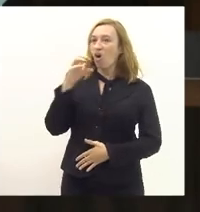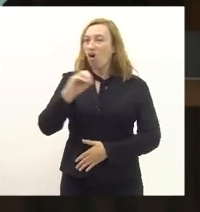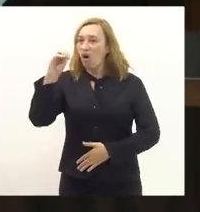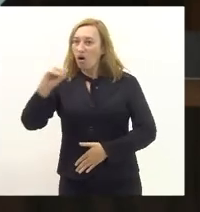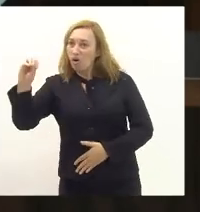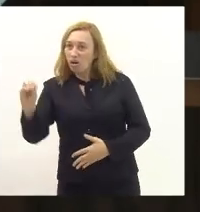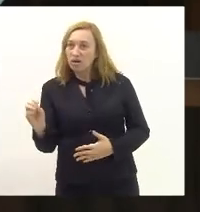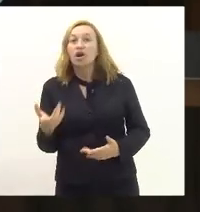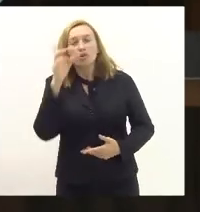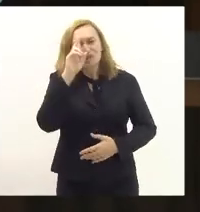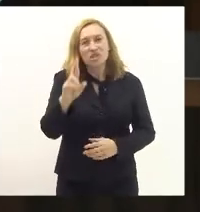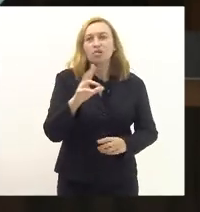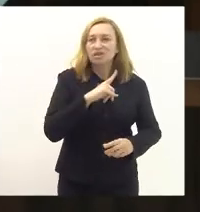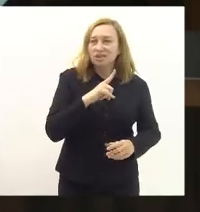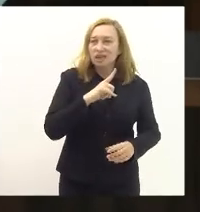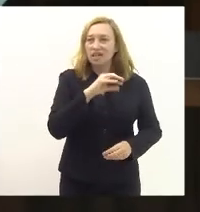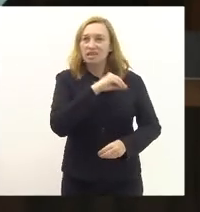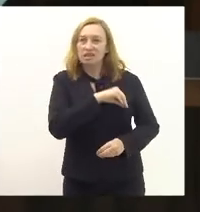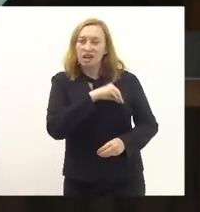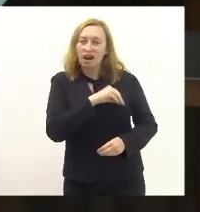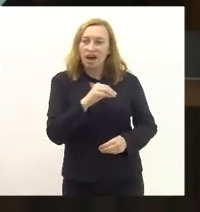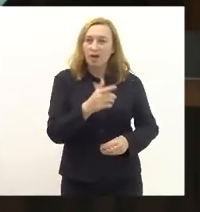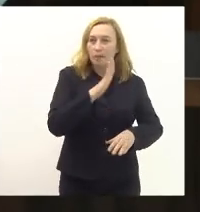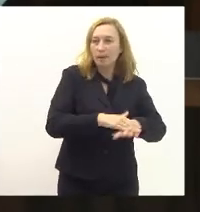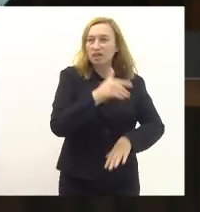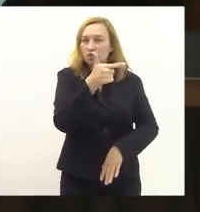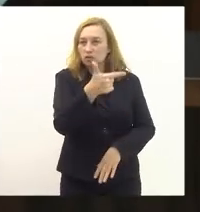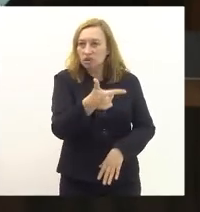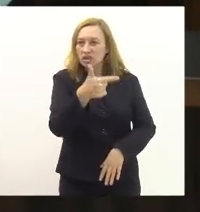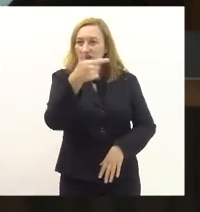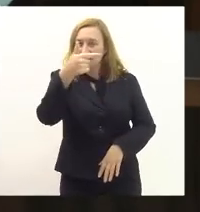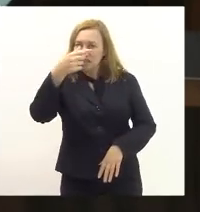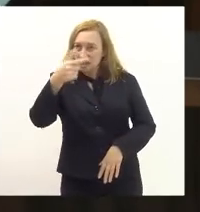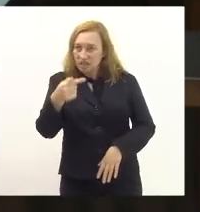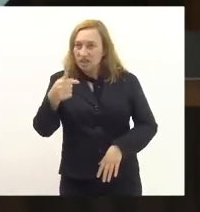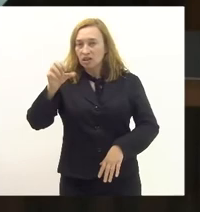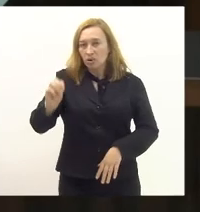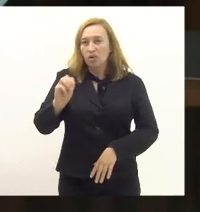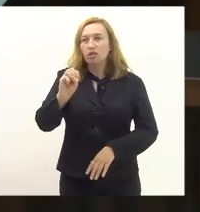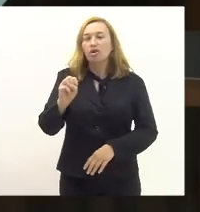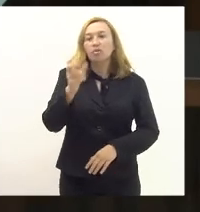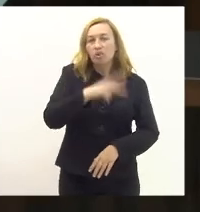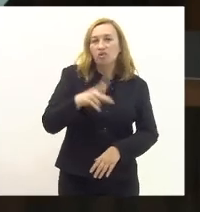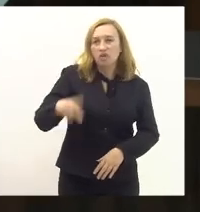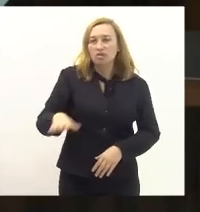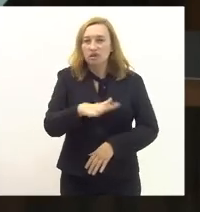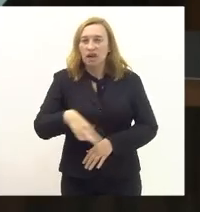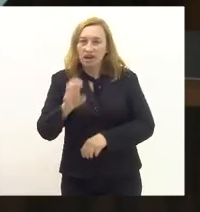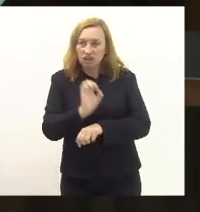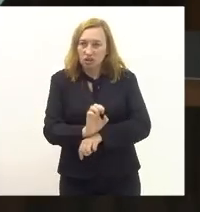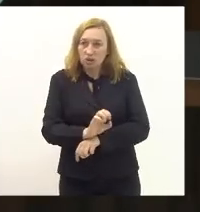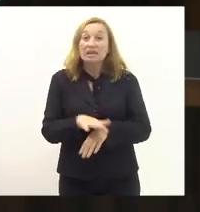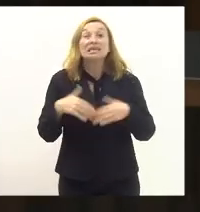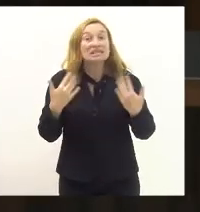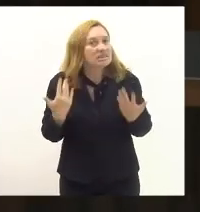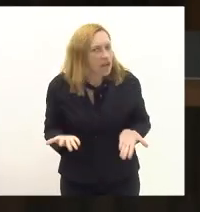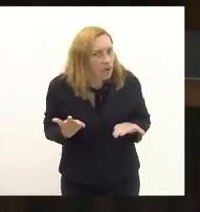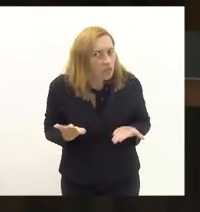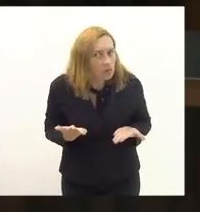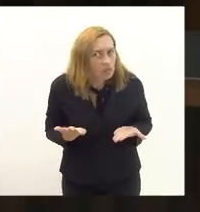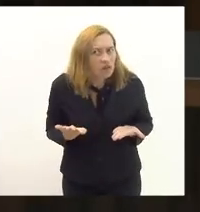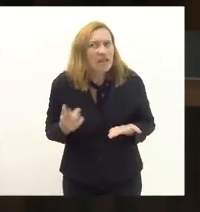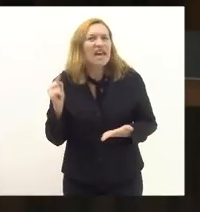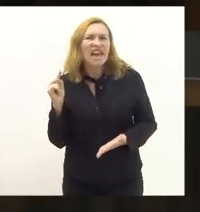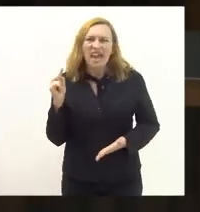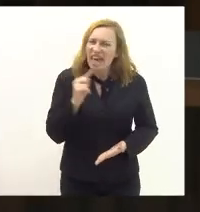ter custeado o salário mais de 258 por professores da rede estadual. Então, é